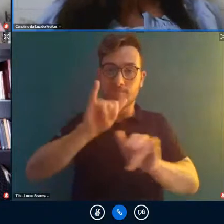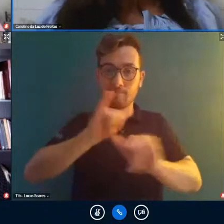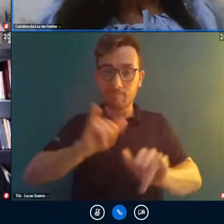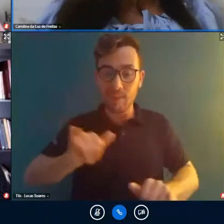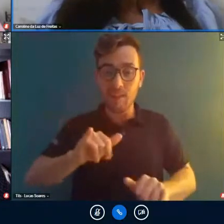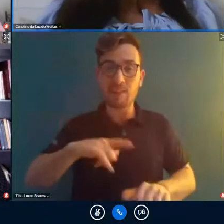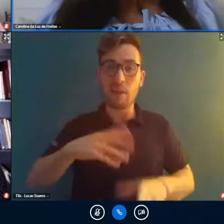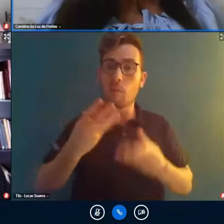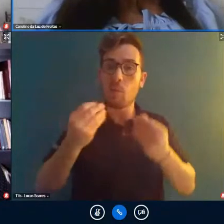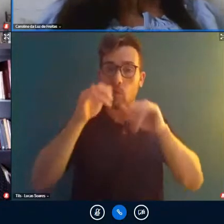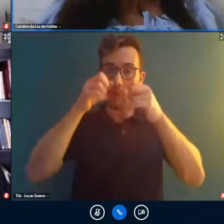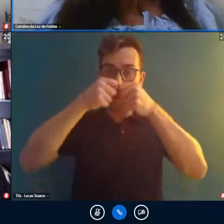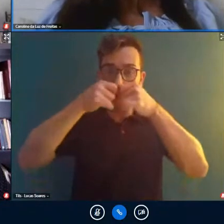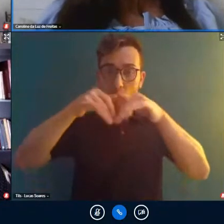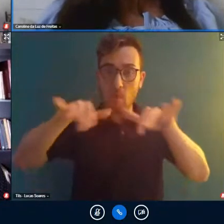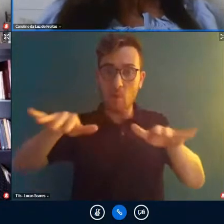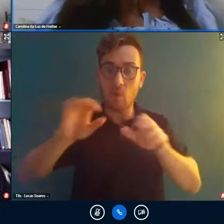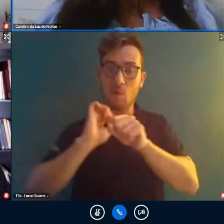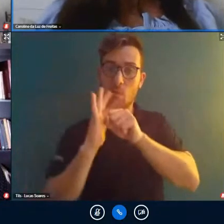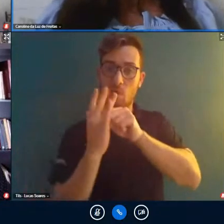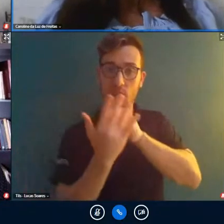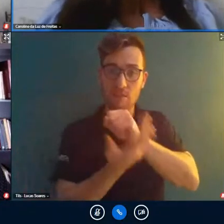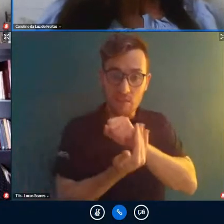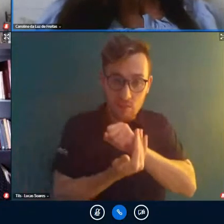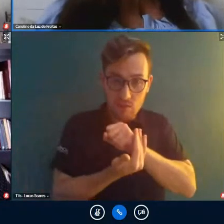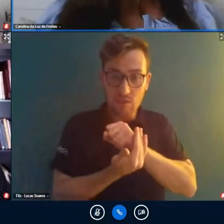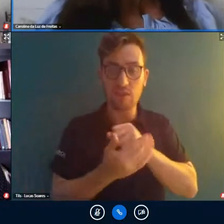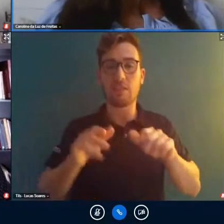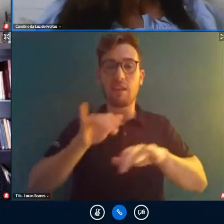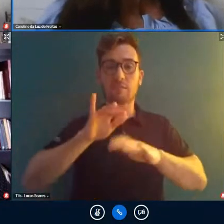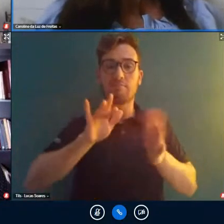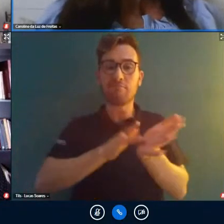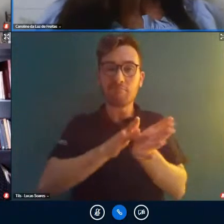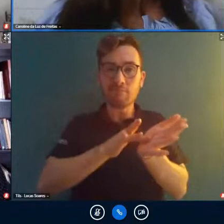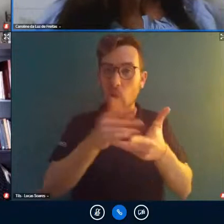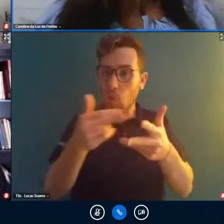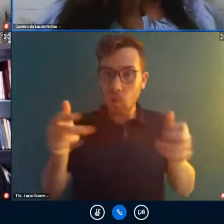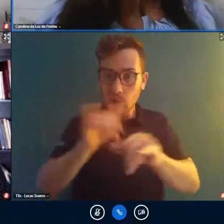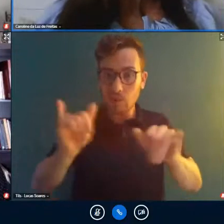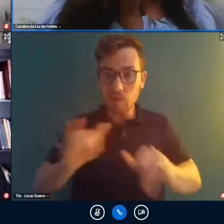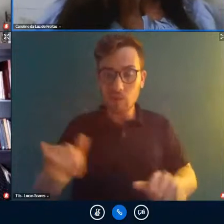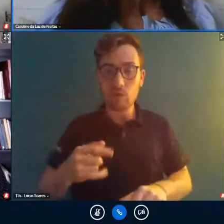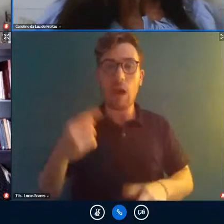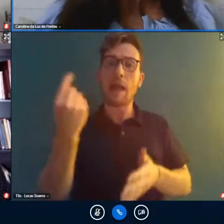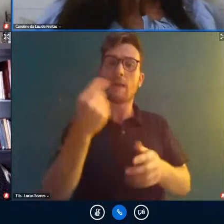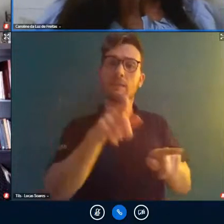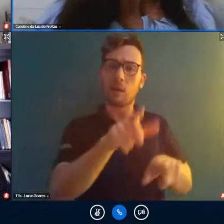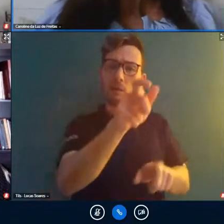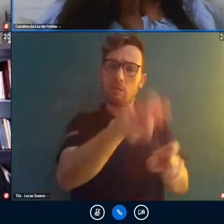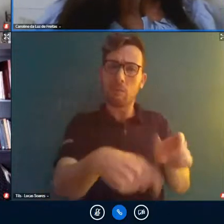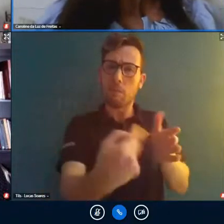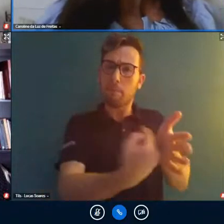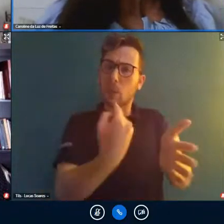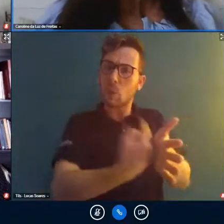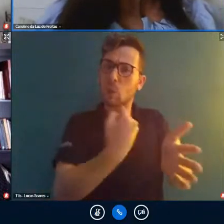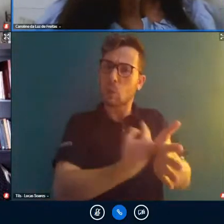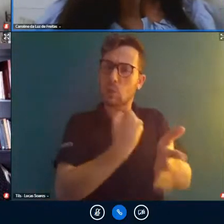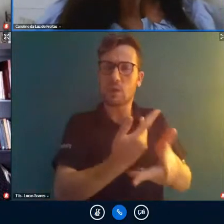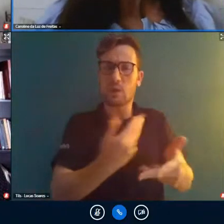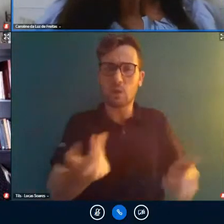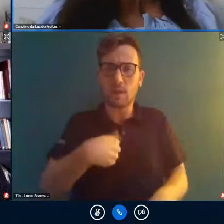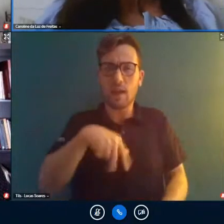news. Então, a gente conseguiu esclarecer muita coisa. Ela perguntava muita coisa para a gente sobre isso. Então, foi muito